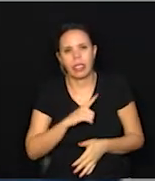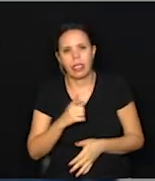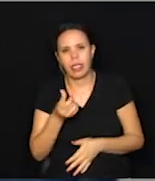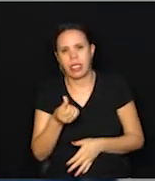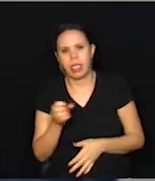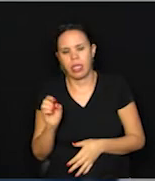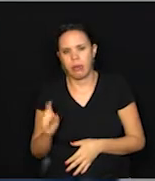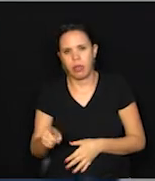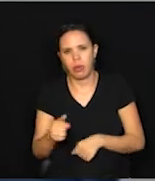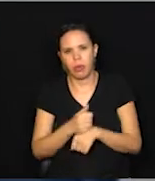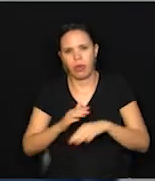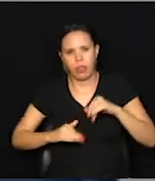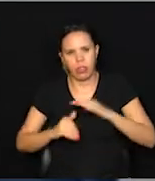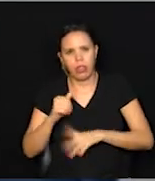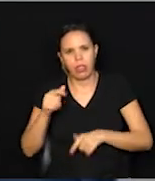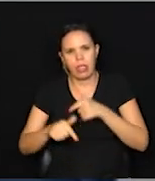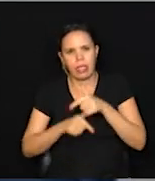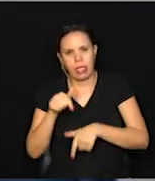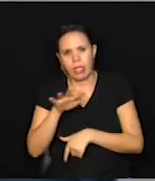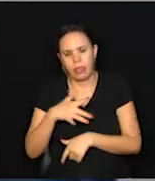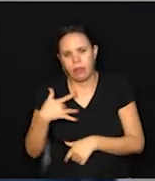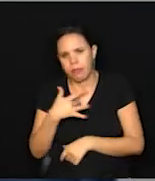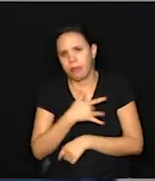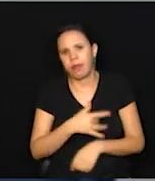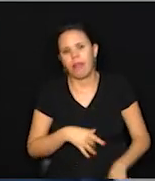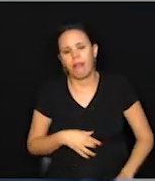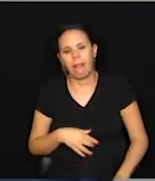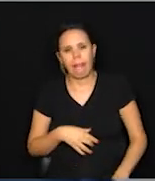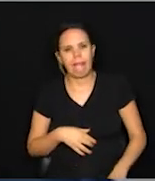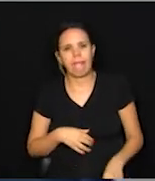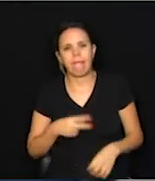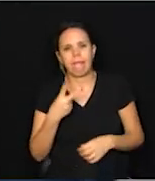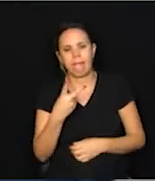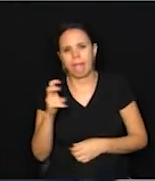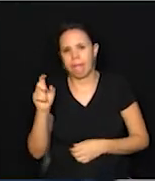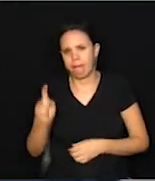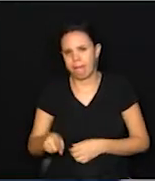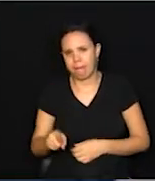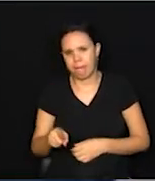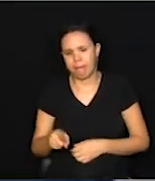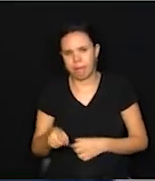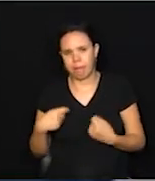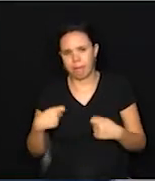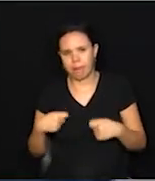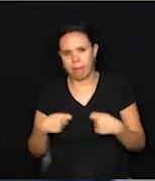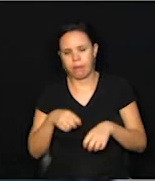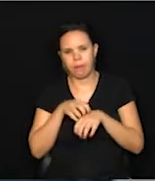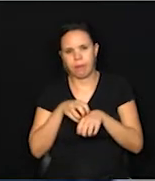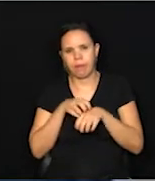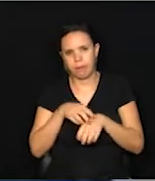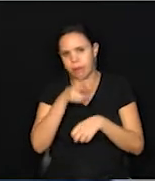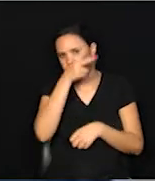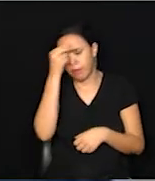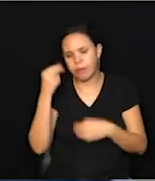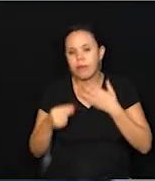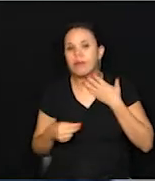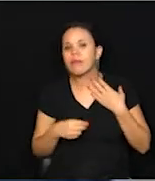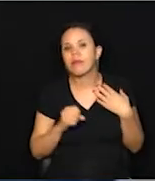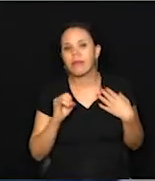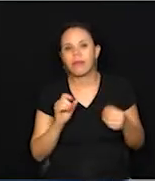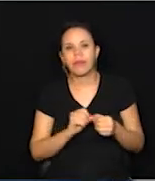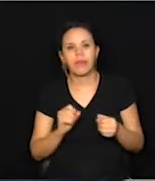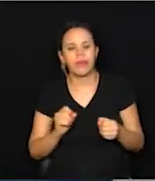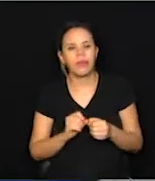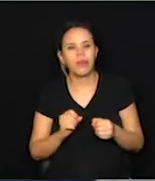mil profissionais que trabalham na área de saúde, sendo que 25 mil desses necessitavam de transporte público. Se fizéssemos